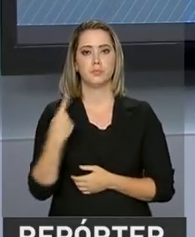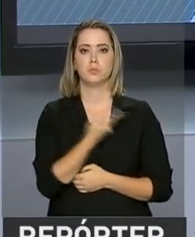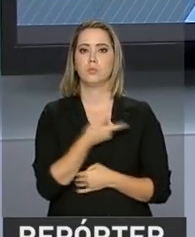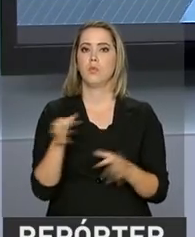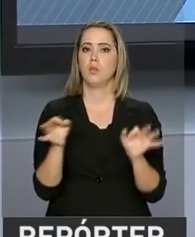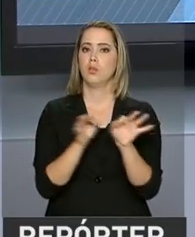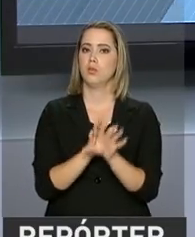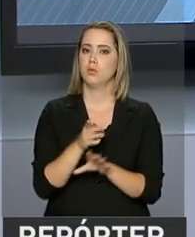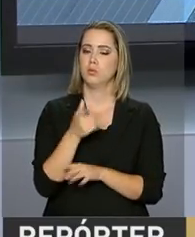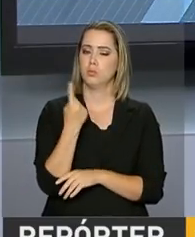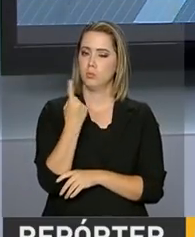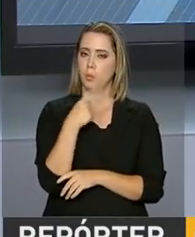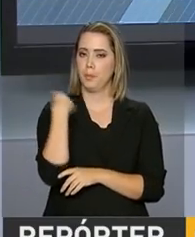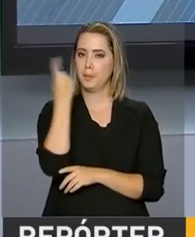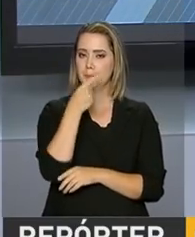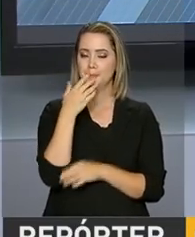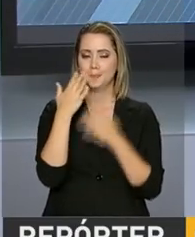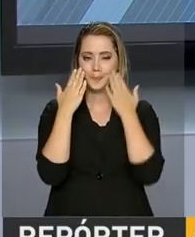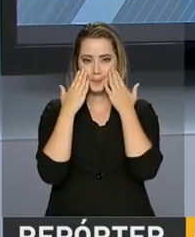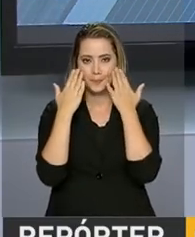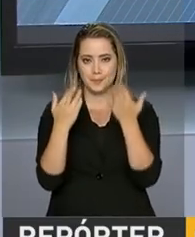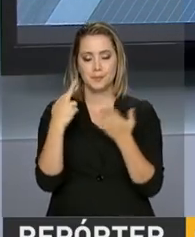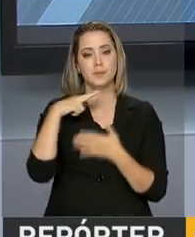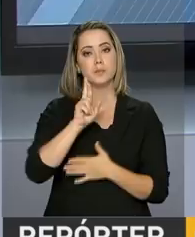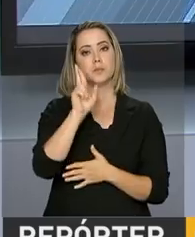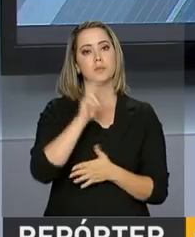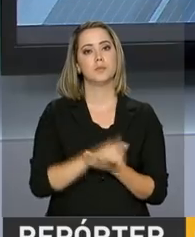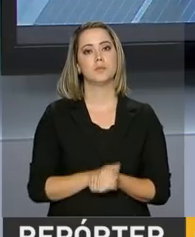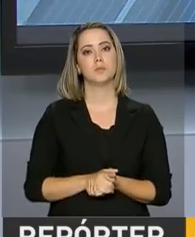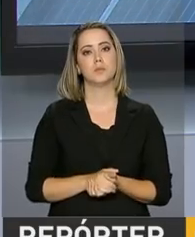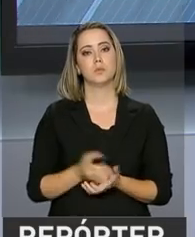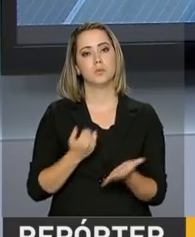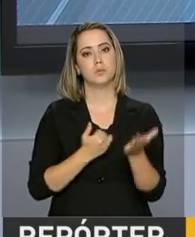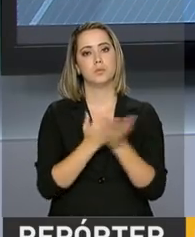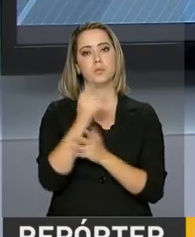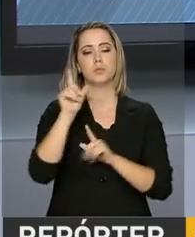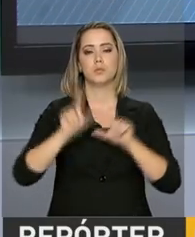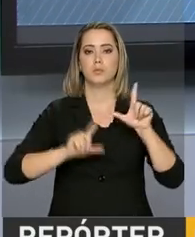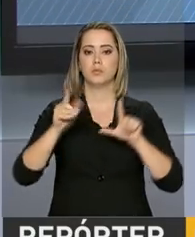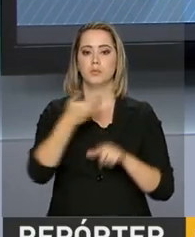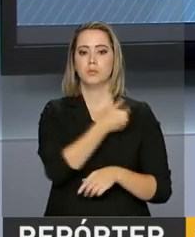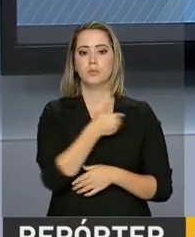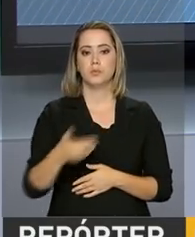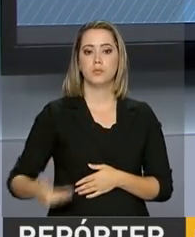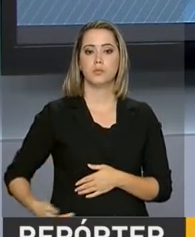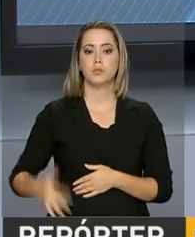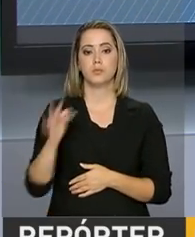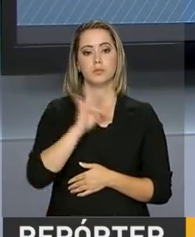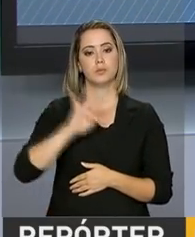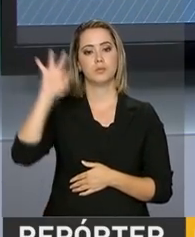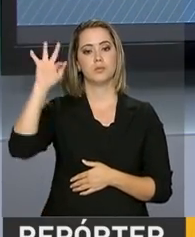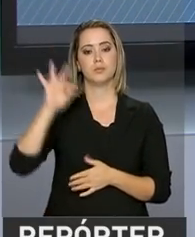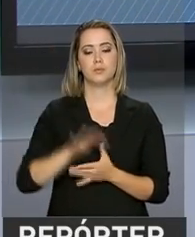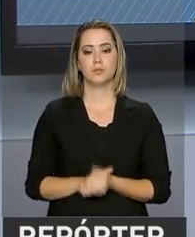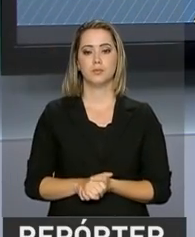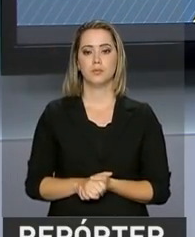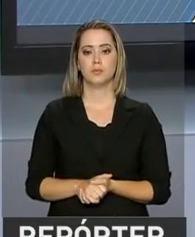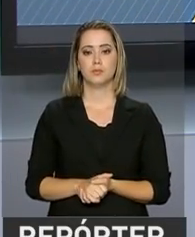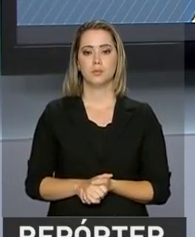por aqui voltamos daqui a uma hora com a próxima edição do repórter nbr continue com a gente aqui a nbr a tv do governo